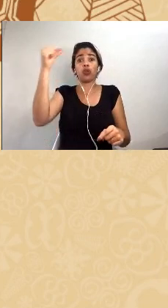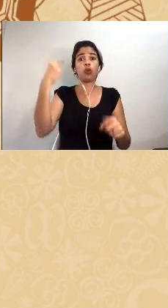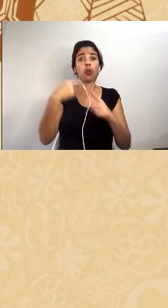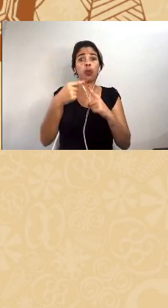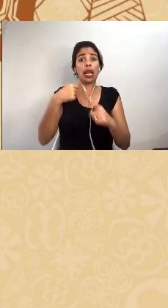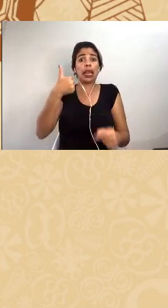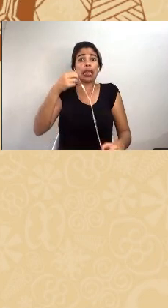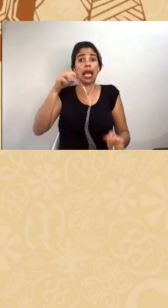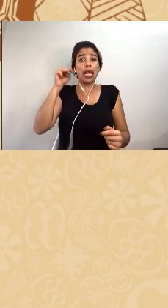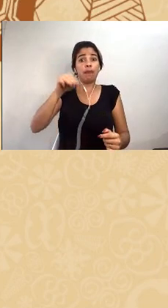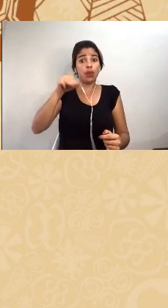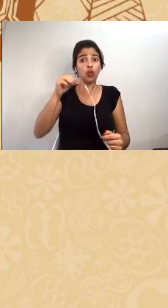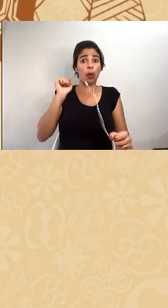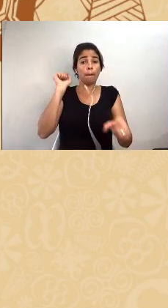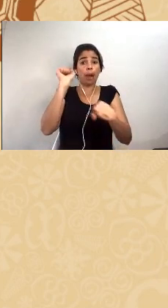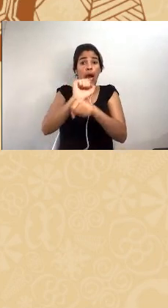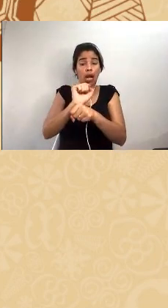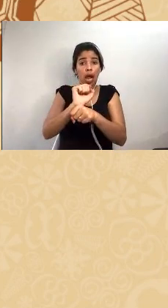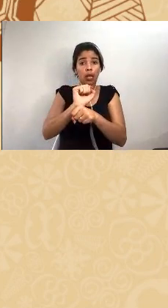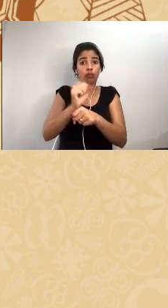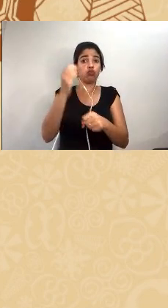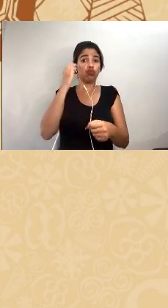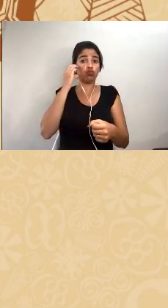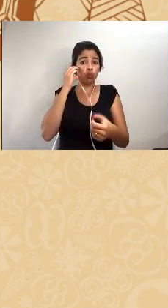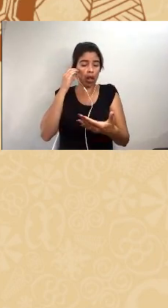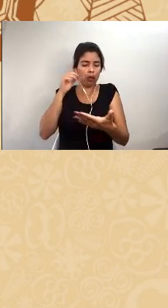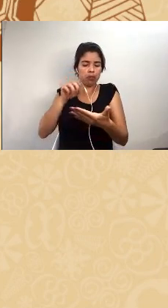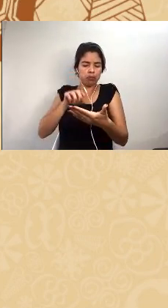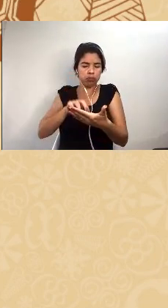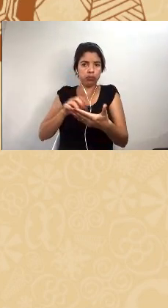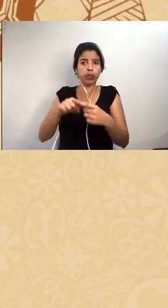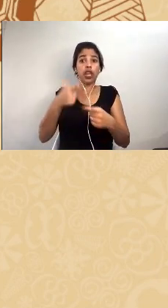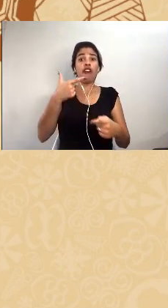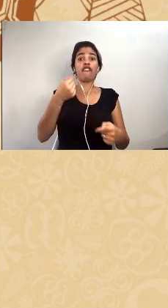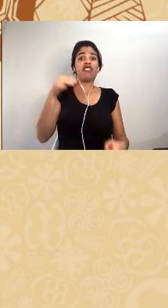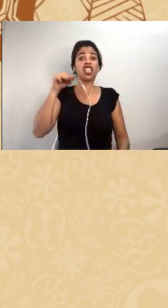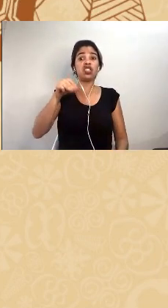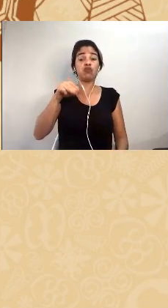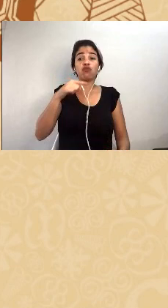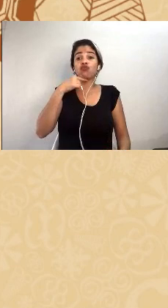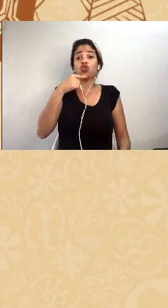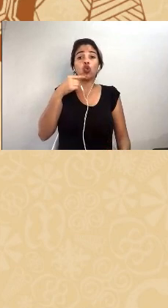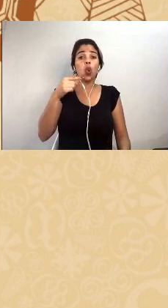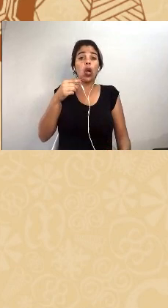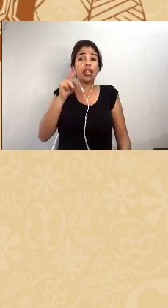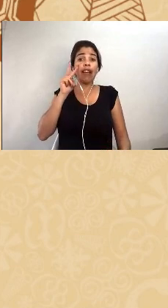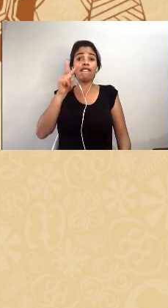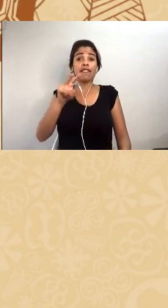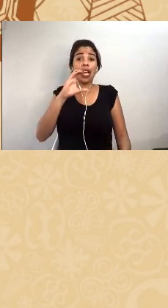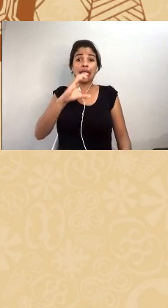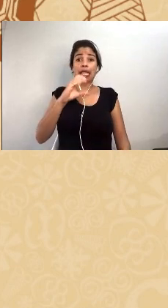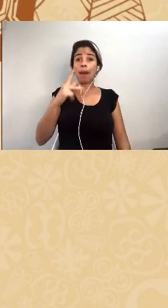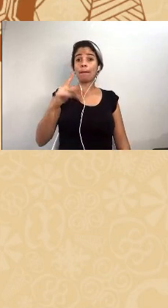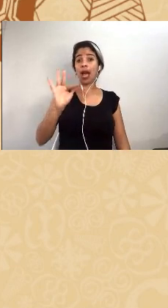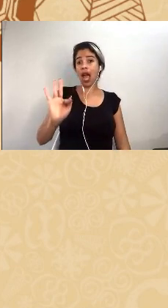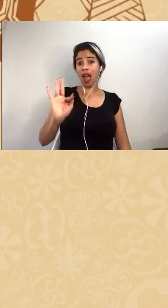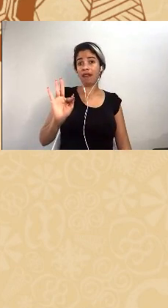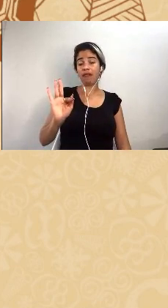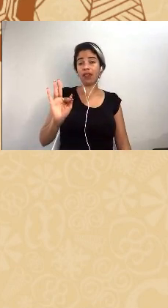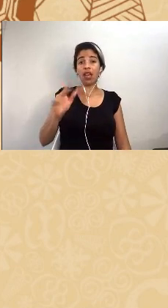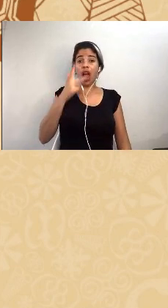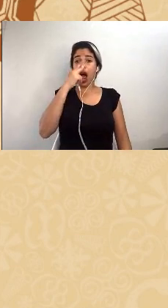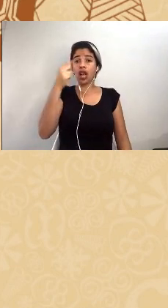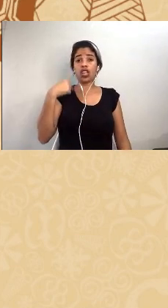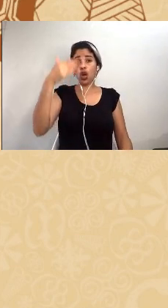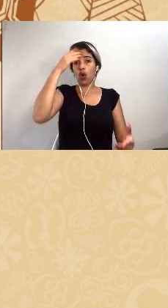a incompetência deles, porque estou aqui há 20 minutos nessa live, não consegue checar meu CPF. E agora estão acreditando que eu estou mentindo.